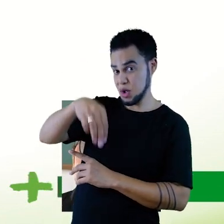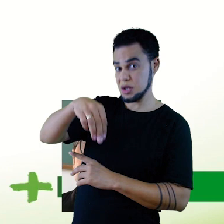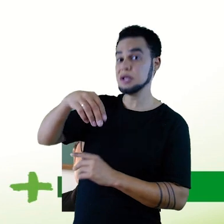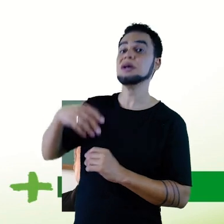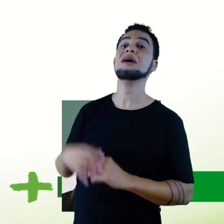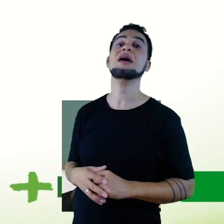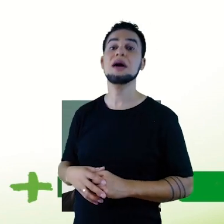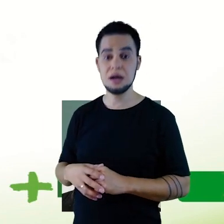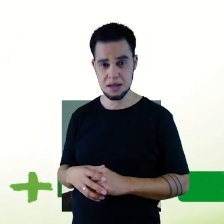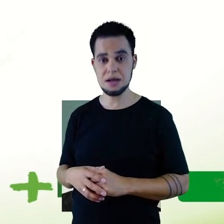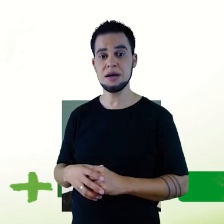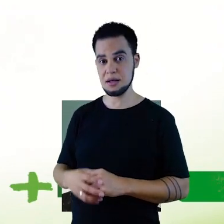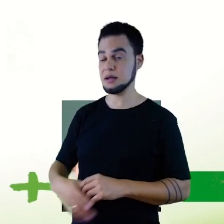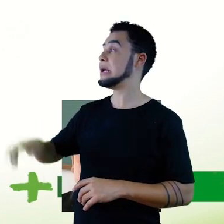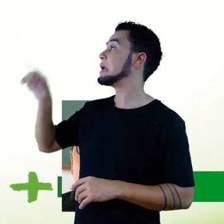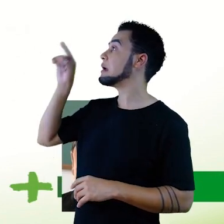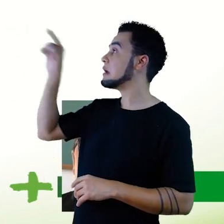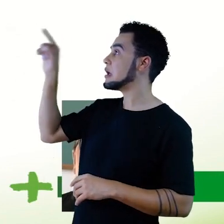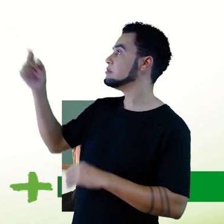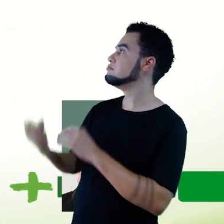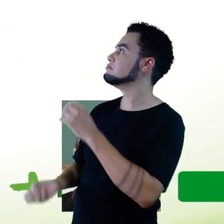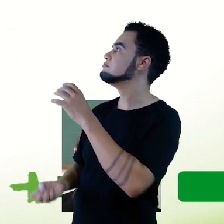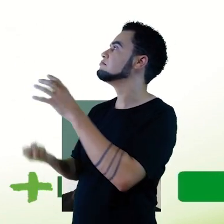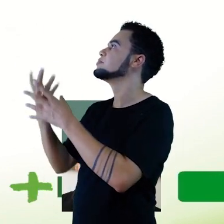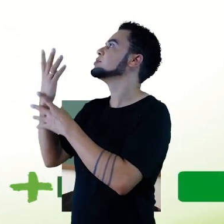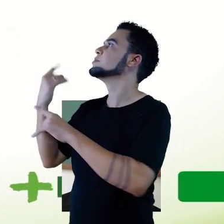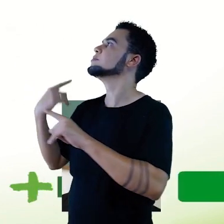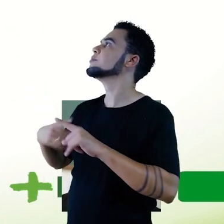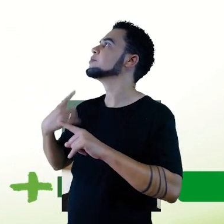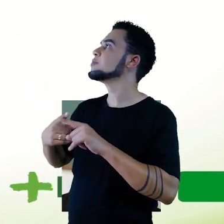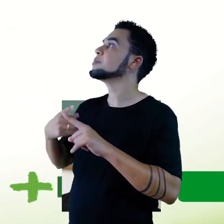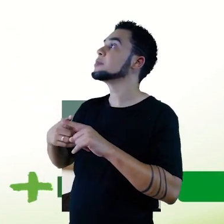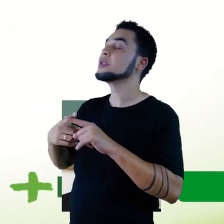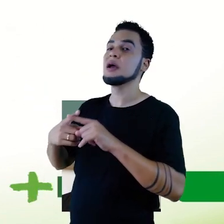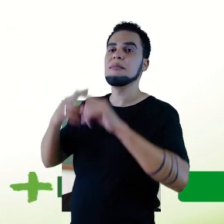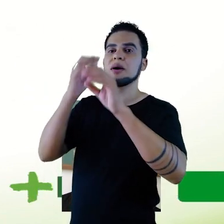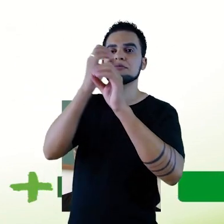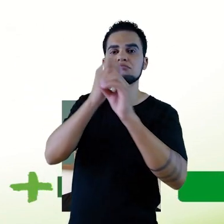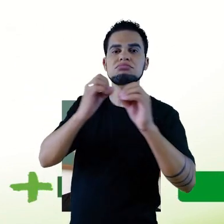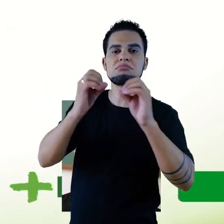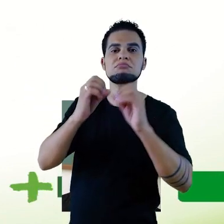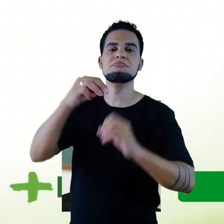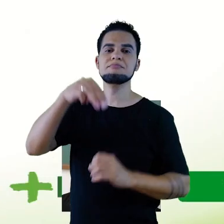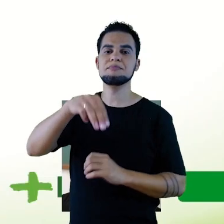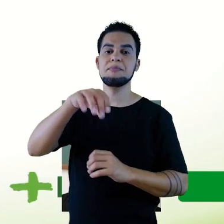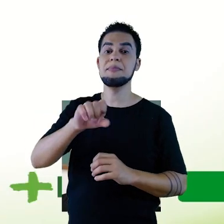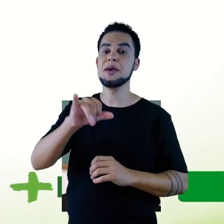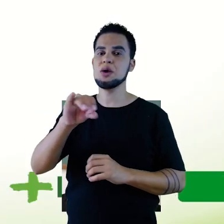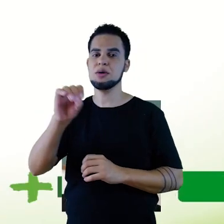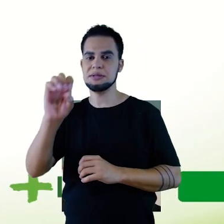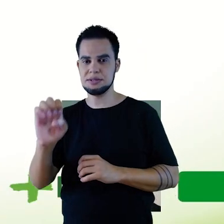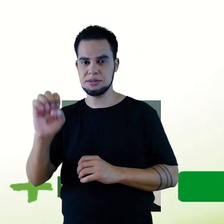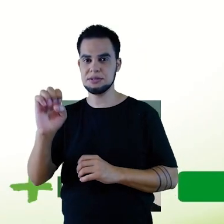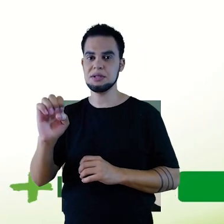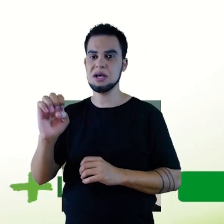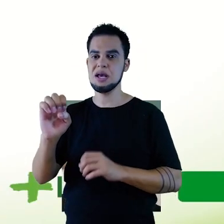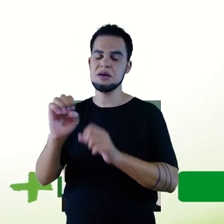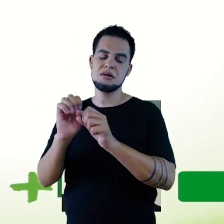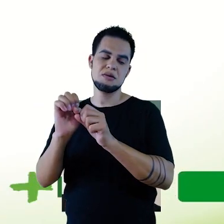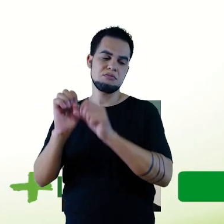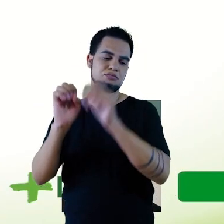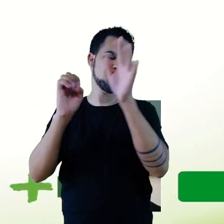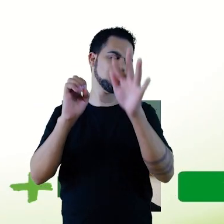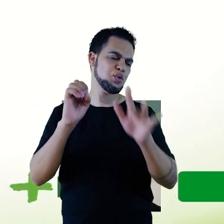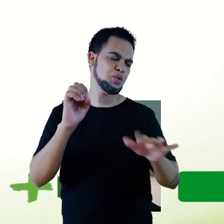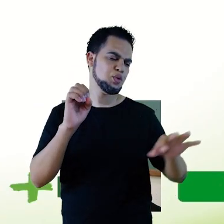pólen, ele surge por um processo de divisão chamado meiose. Aí o pólen que é produzido aqui